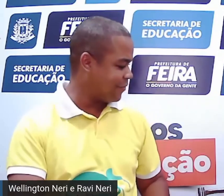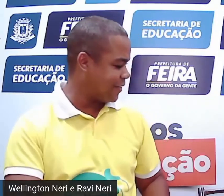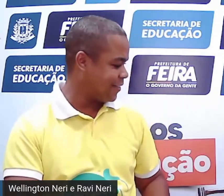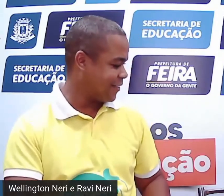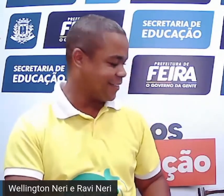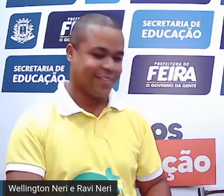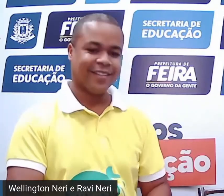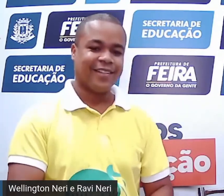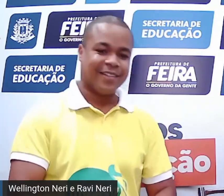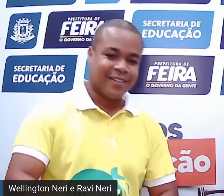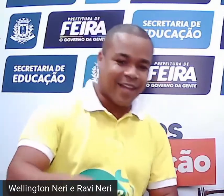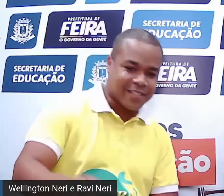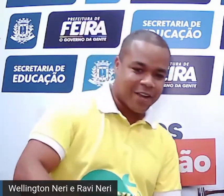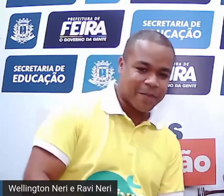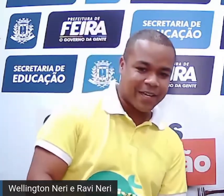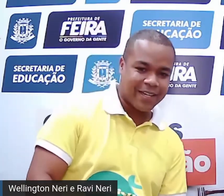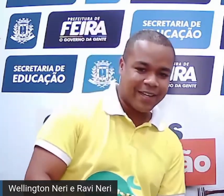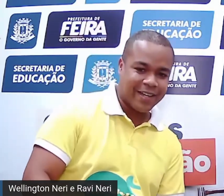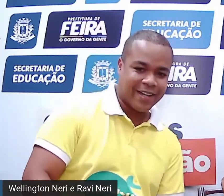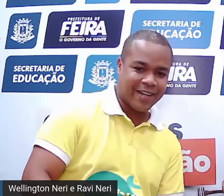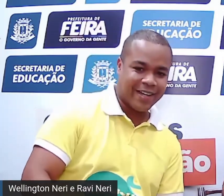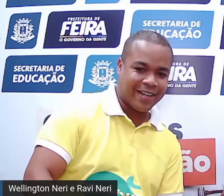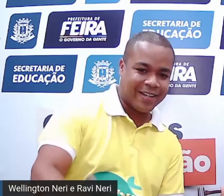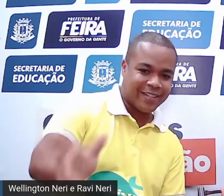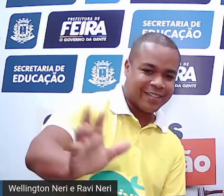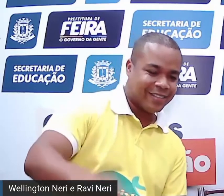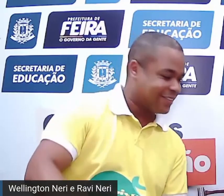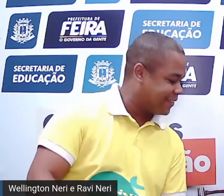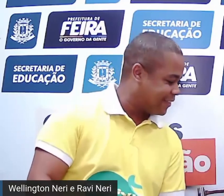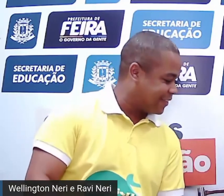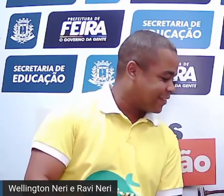aula, Ravi? Sim. Dá tchau pra galera.